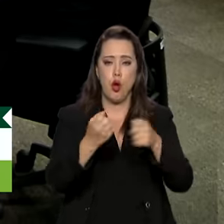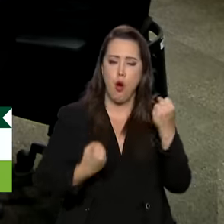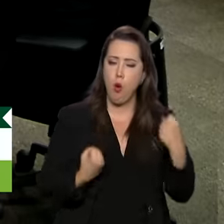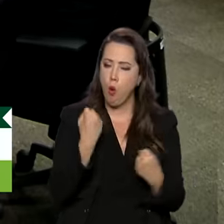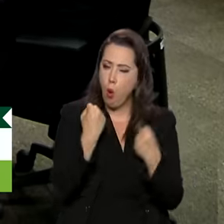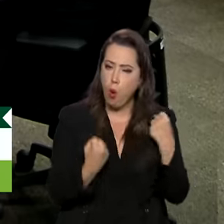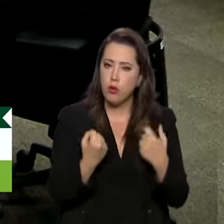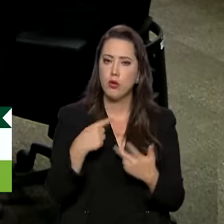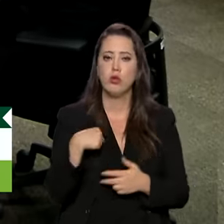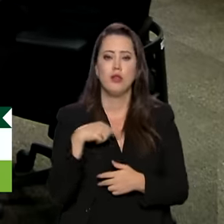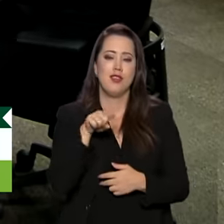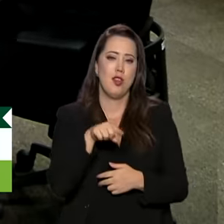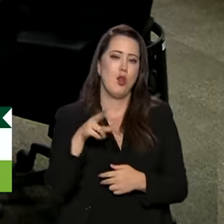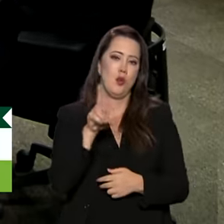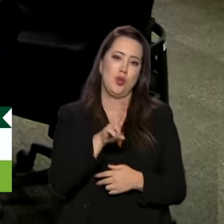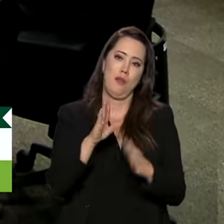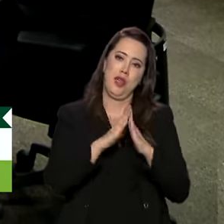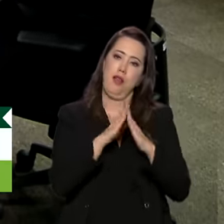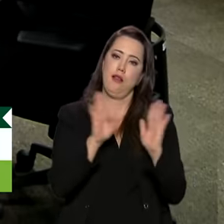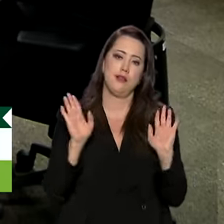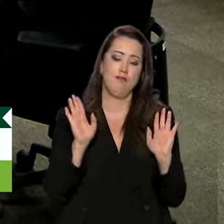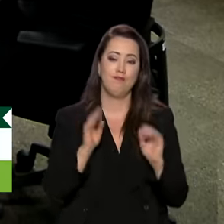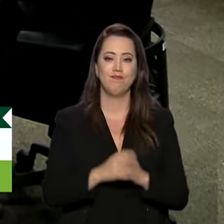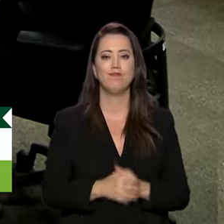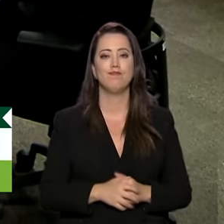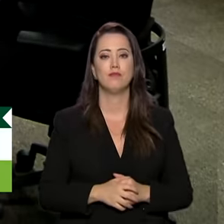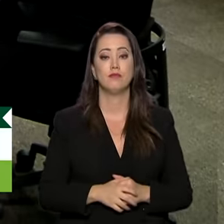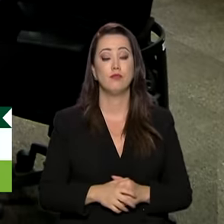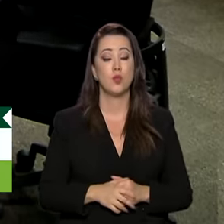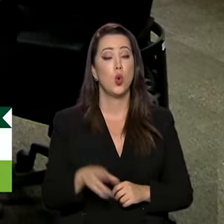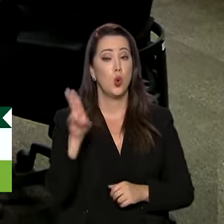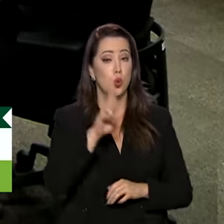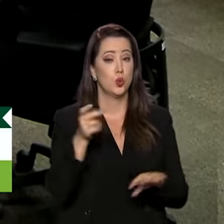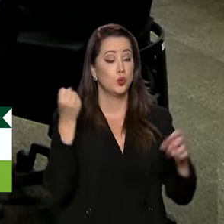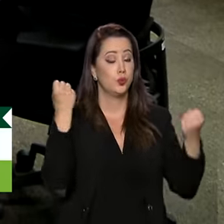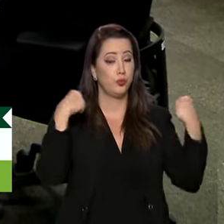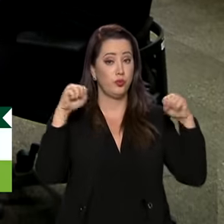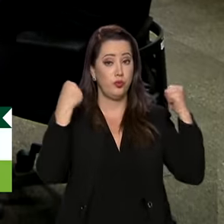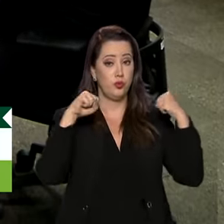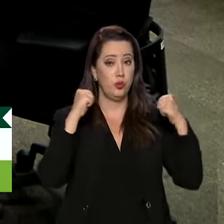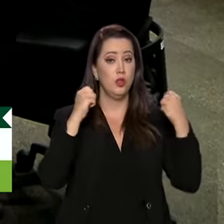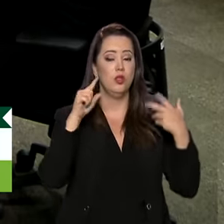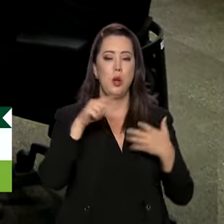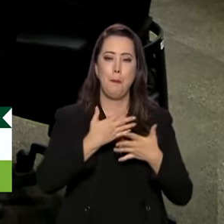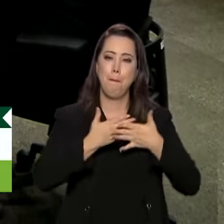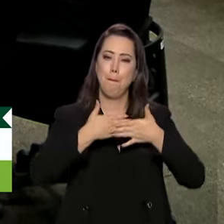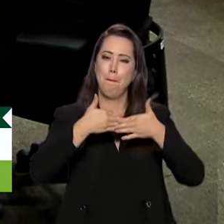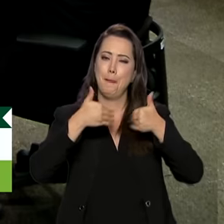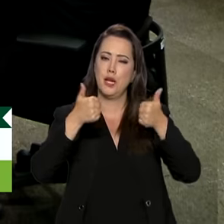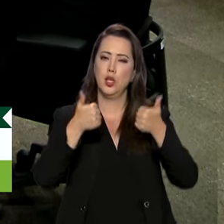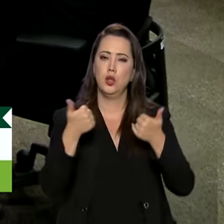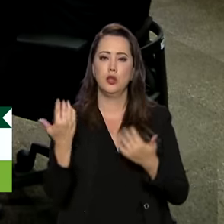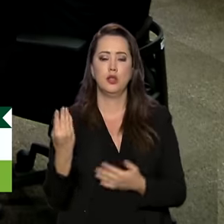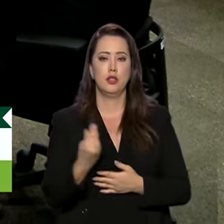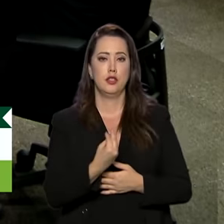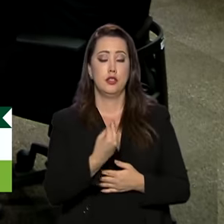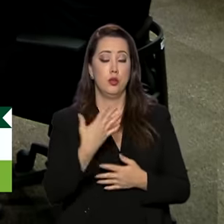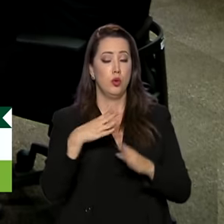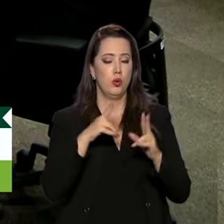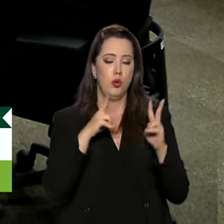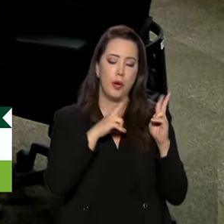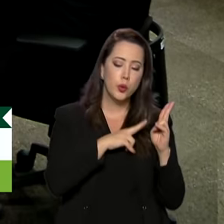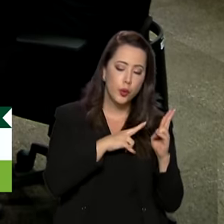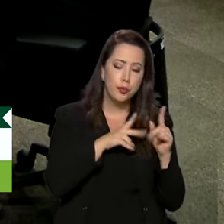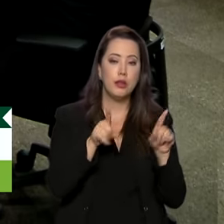Socorro no meu canto sol os benefícios da prática de exercícios vão desde a melhora na qualidade do sono